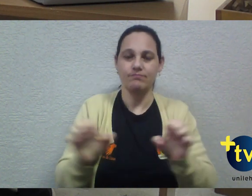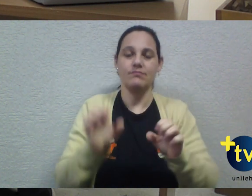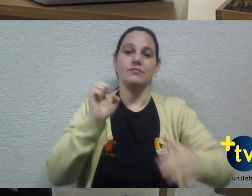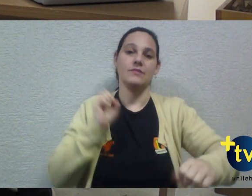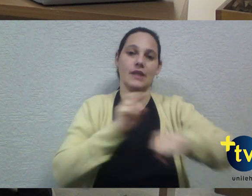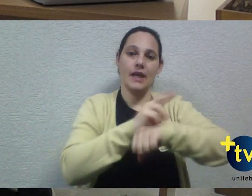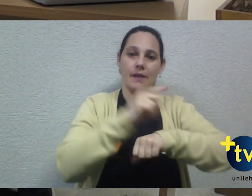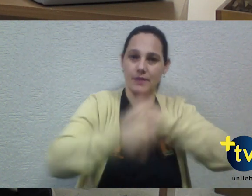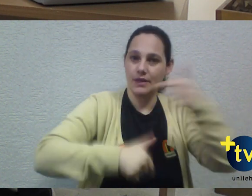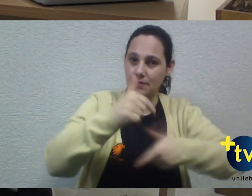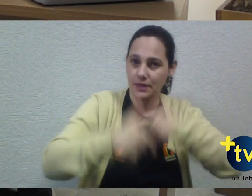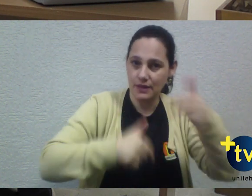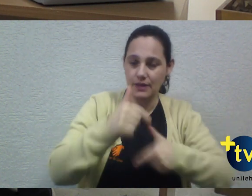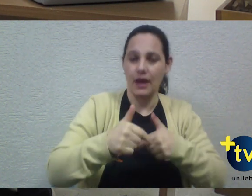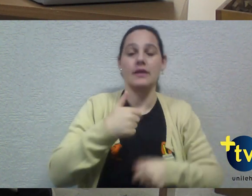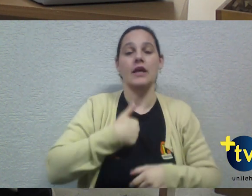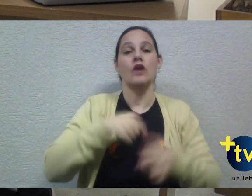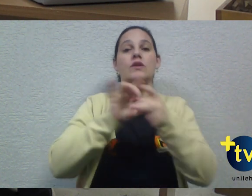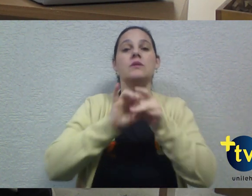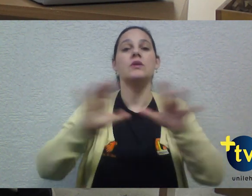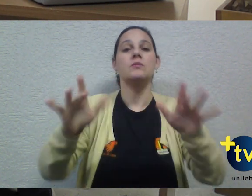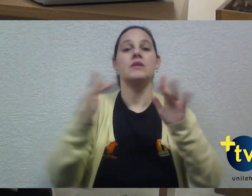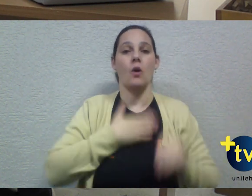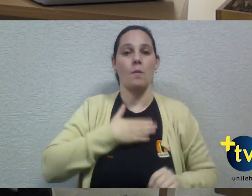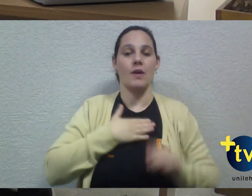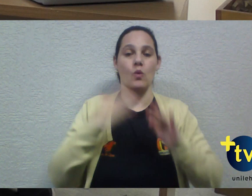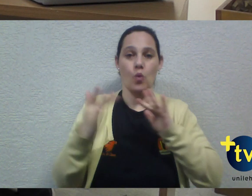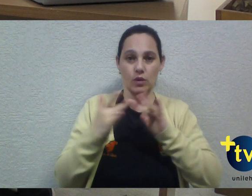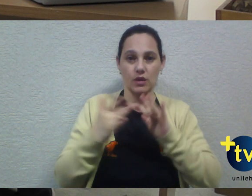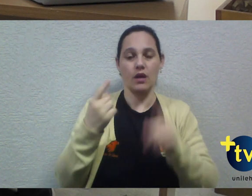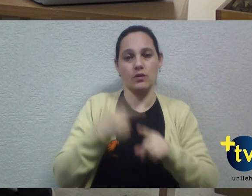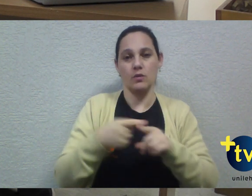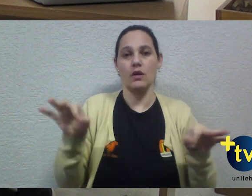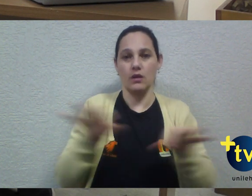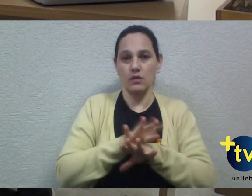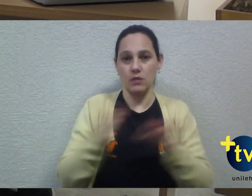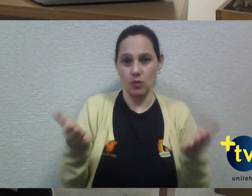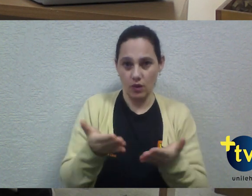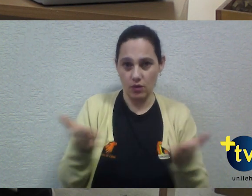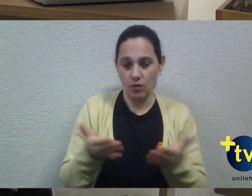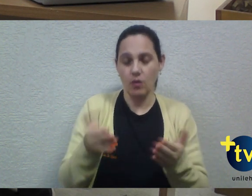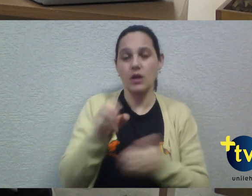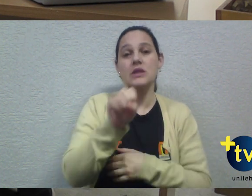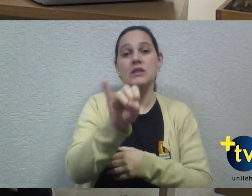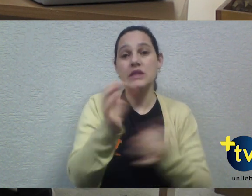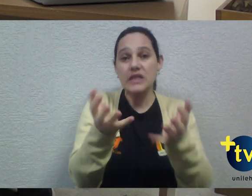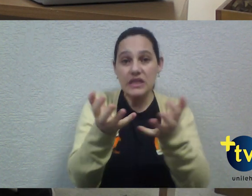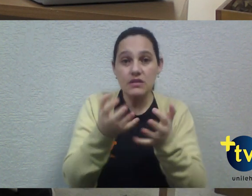de inteligência artificial. Eu encerro por aqui eu vou disponibilizar meu contato, para quem quiser